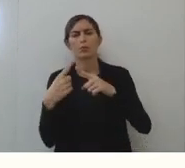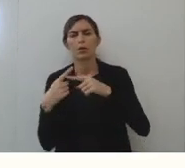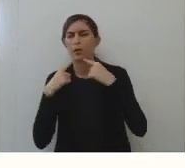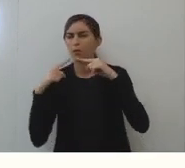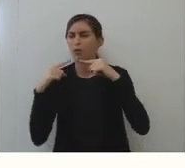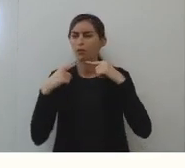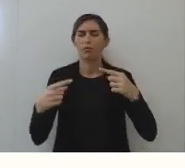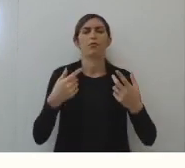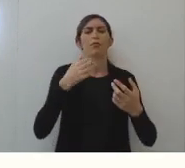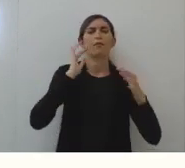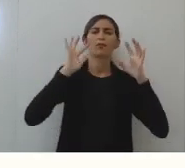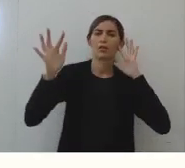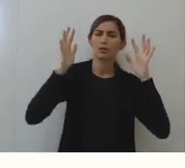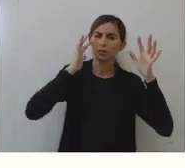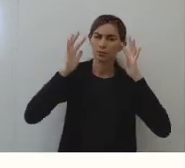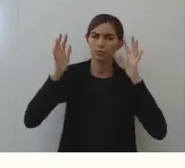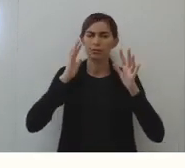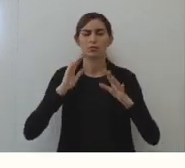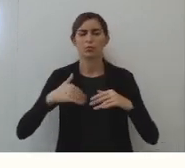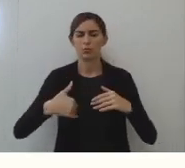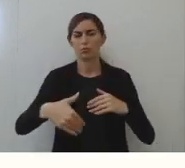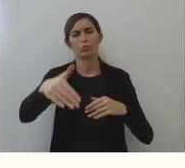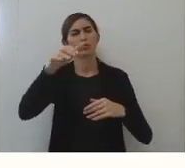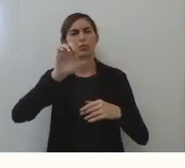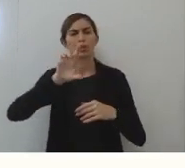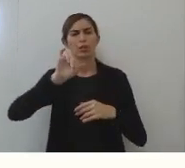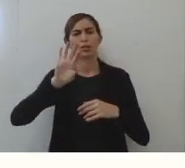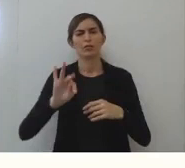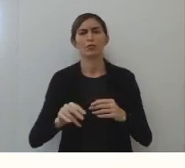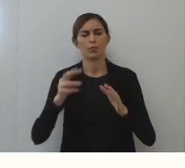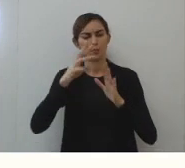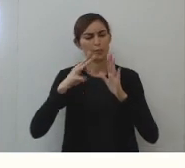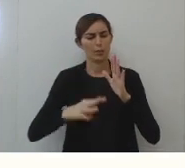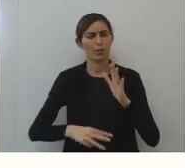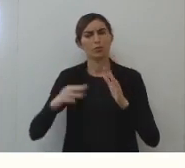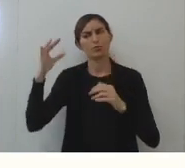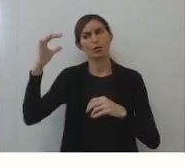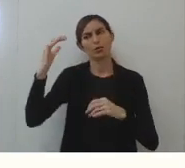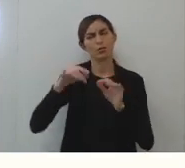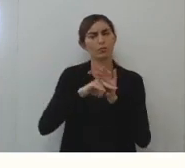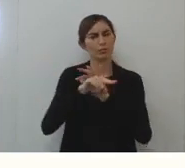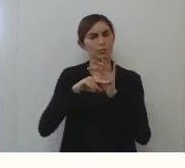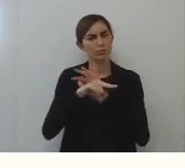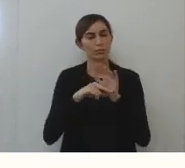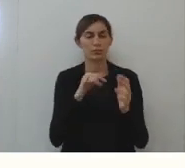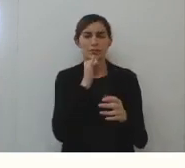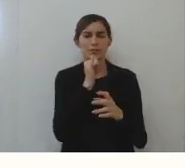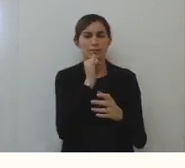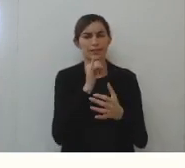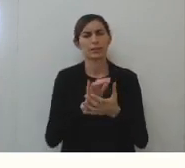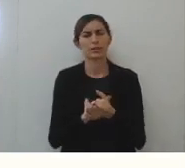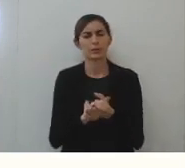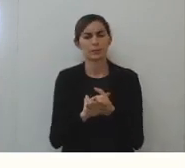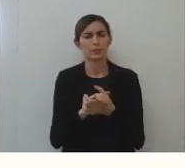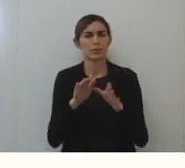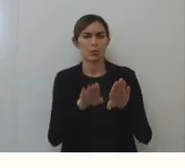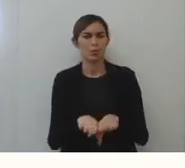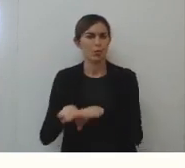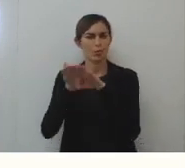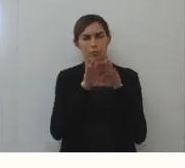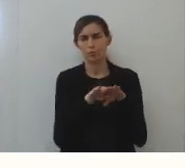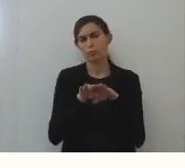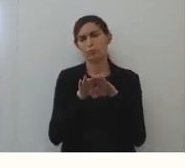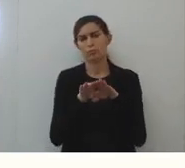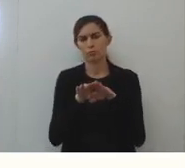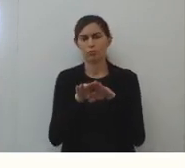crítica e reflexão, além de passar pelo crivo do método científico e na pesquisa. Como, por exemplo, é senso comum ou